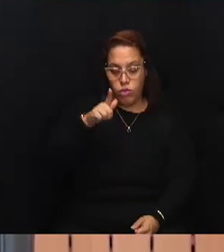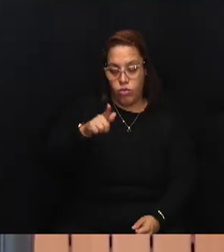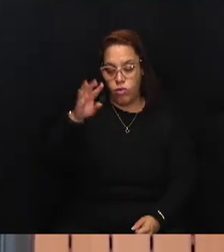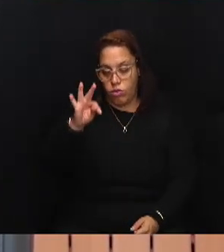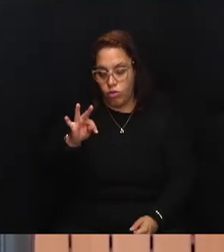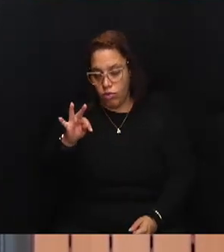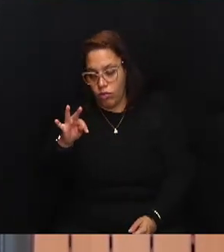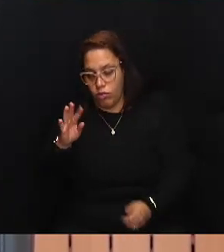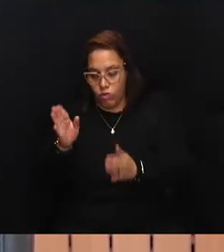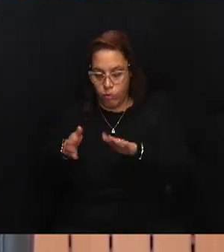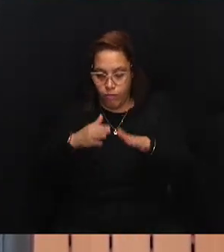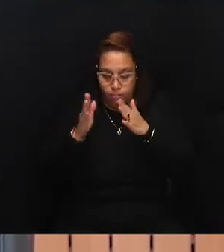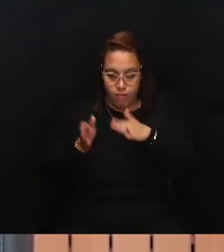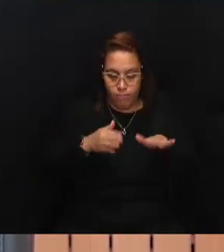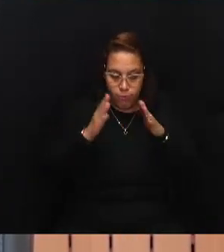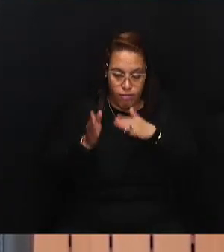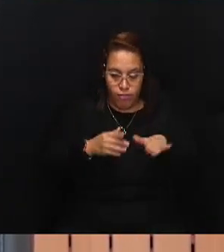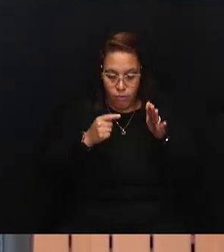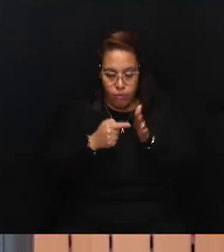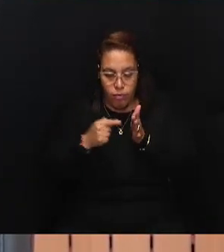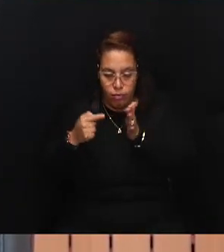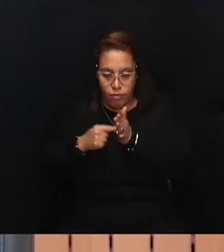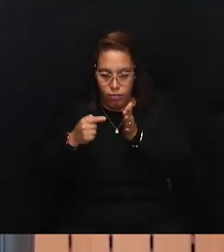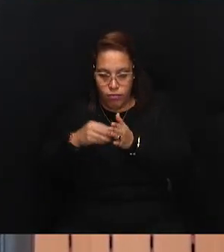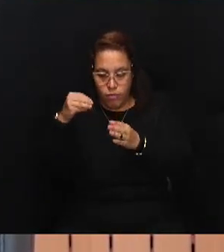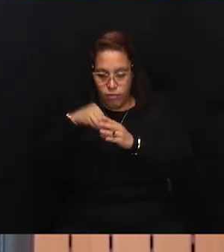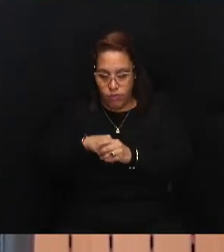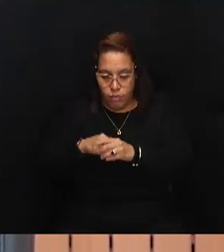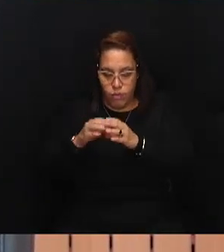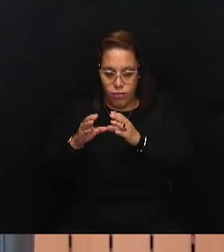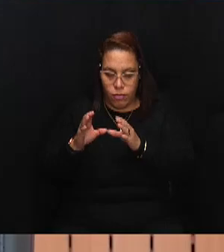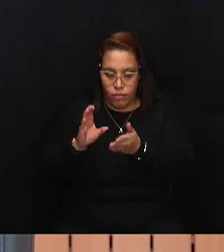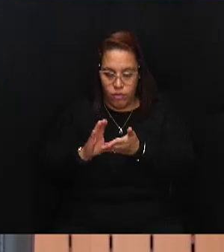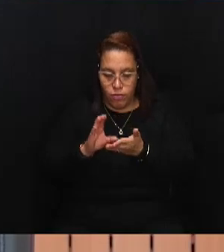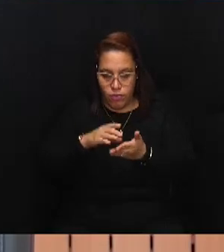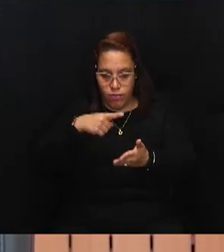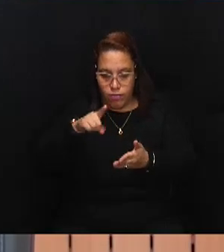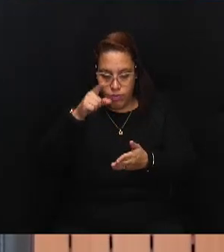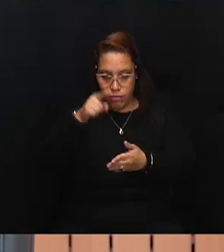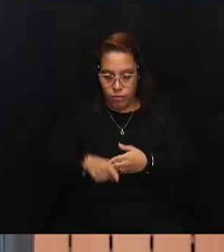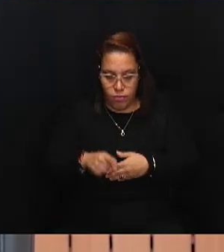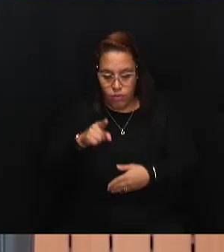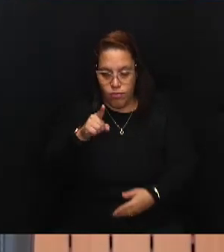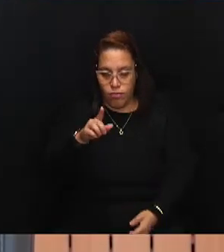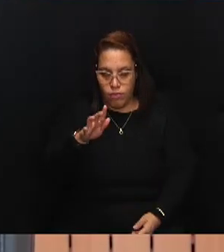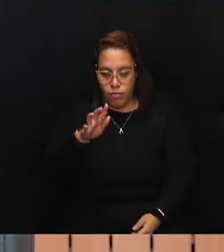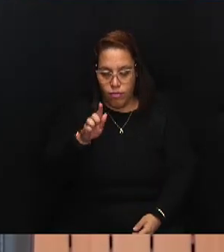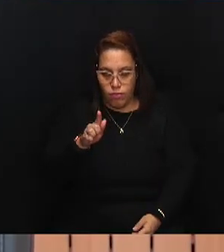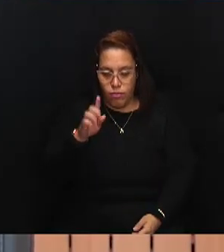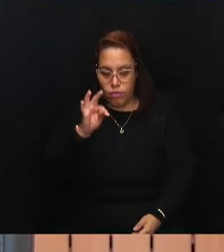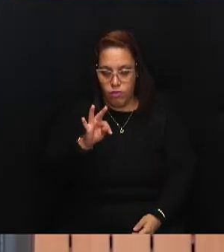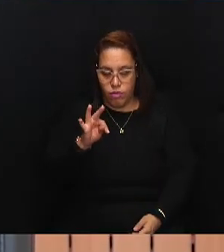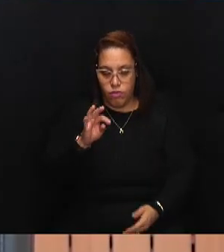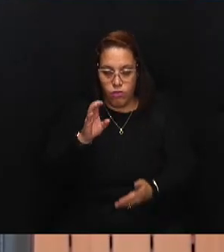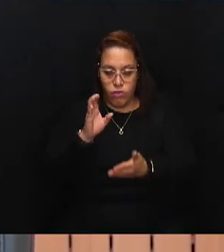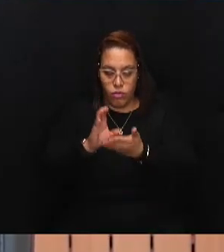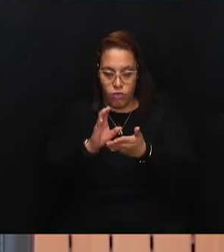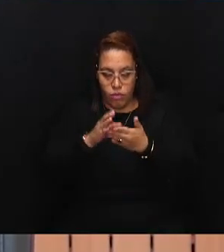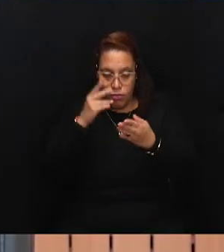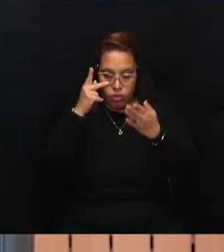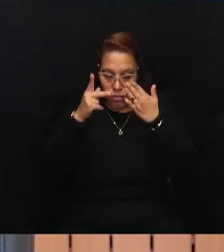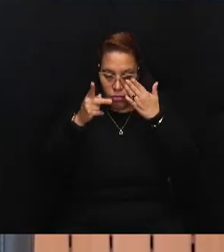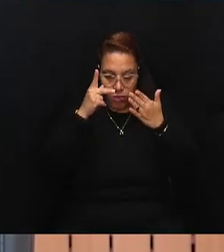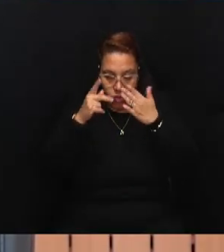ele transforma num processo interno dentro do Conselho, vai para esse GT, nós temos conselheiras que são